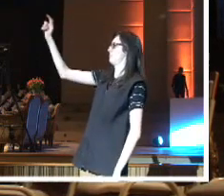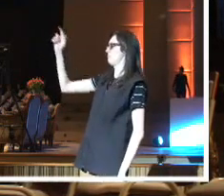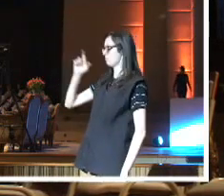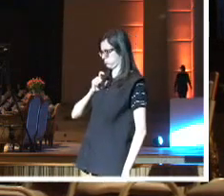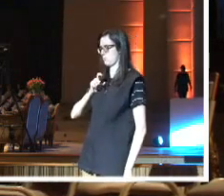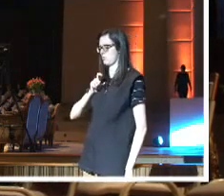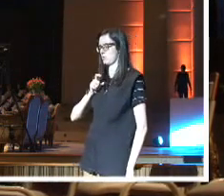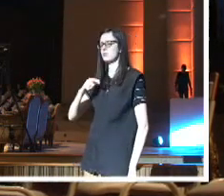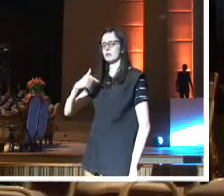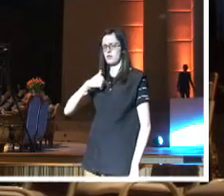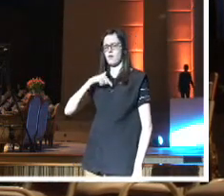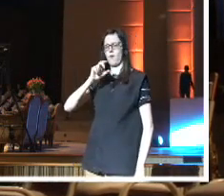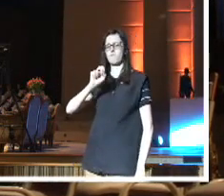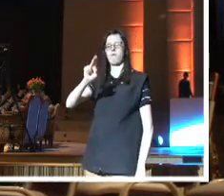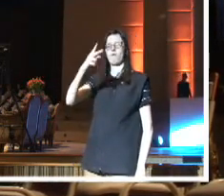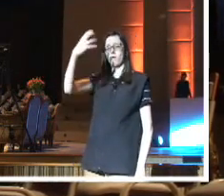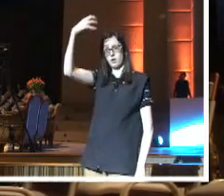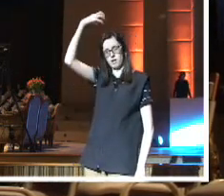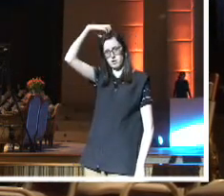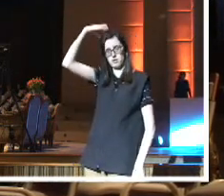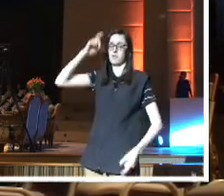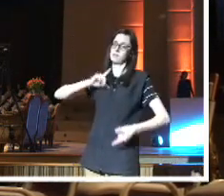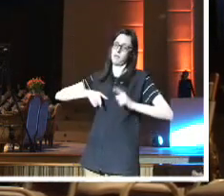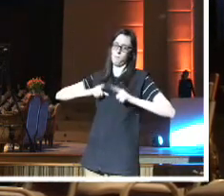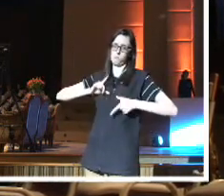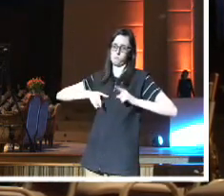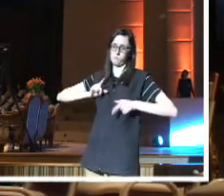eu vou ser rei sobre Israel,